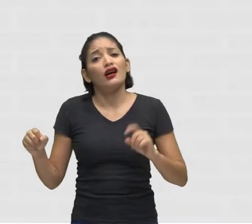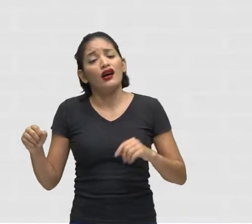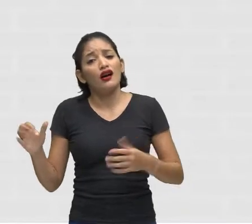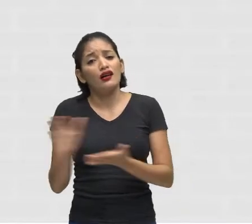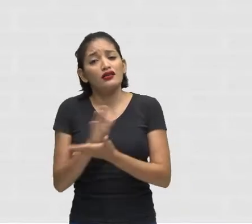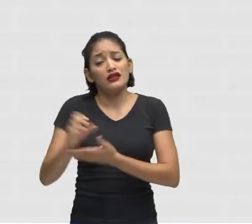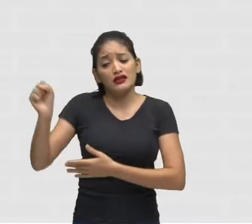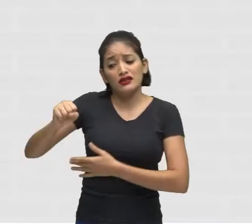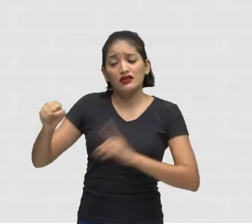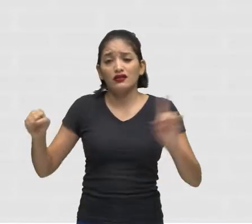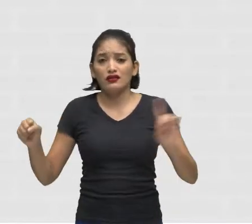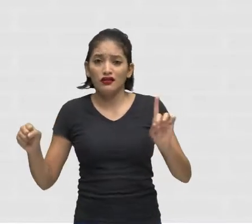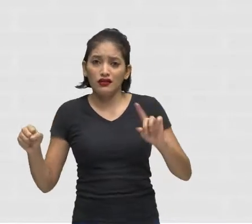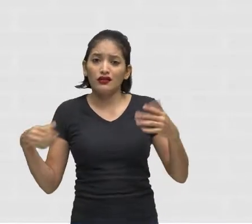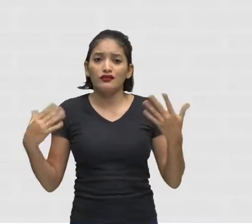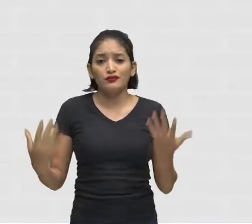estou.